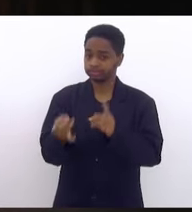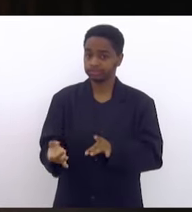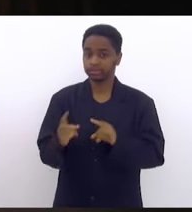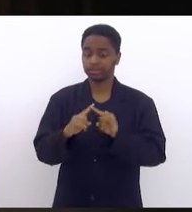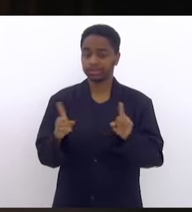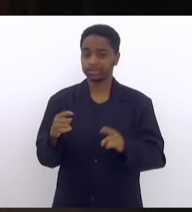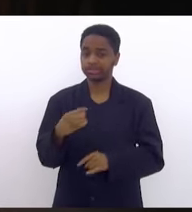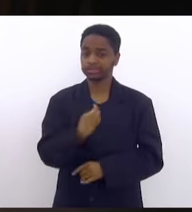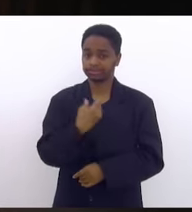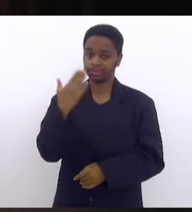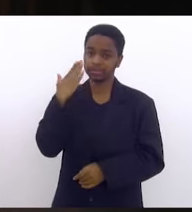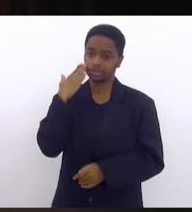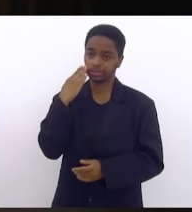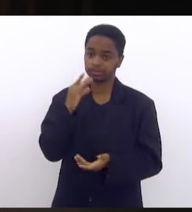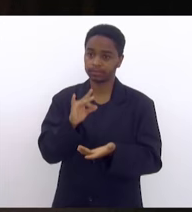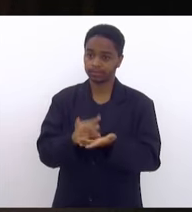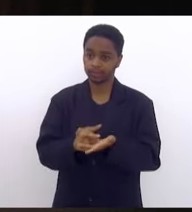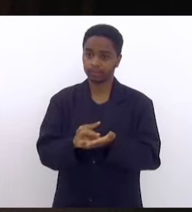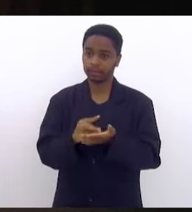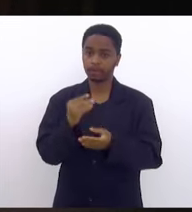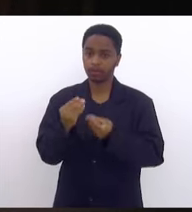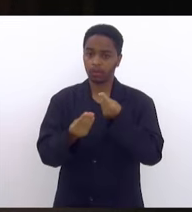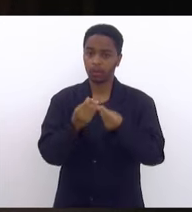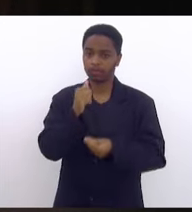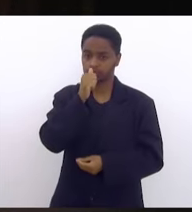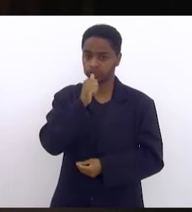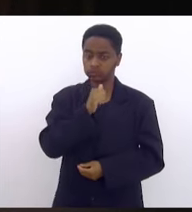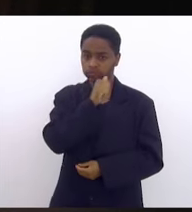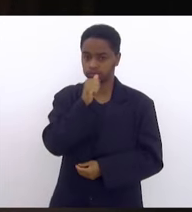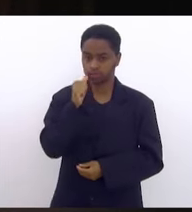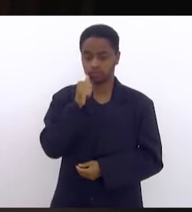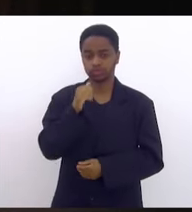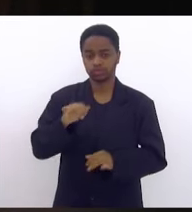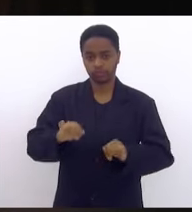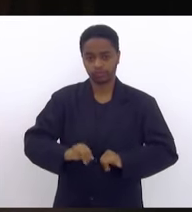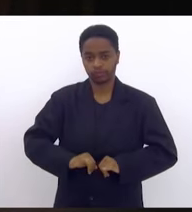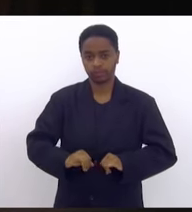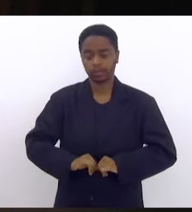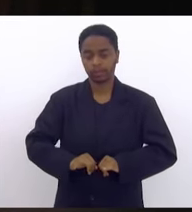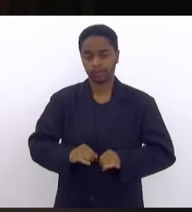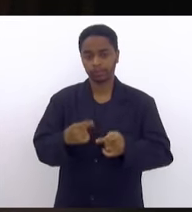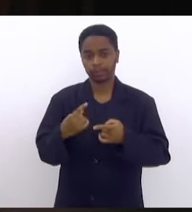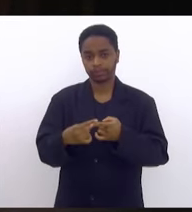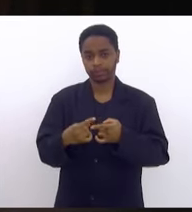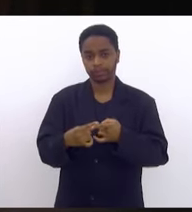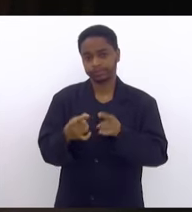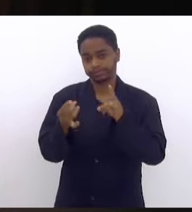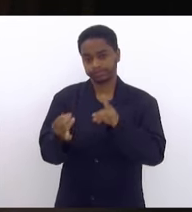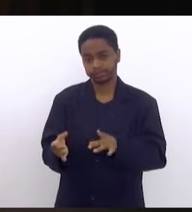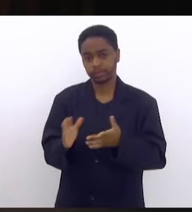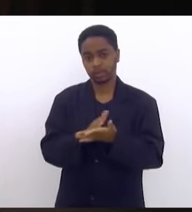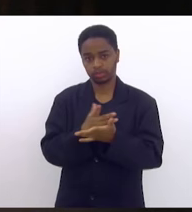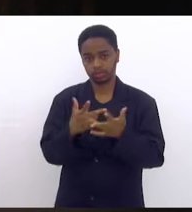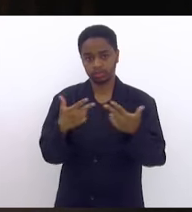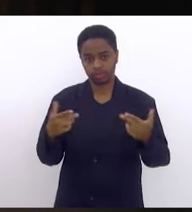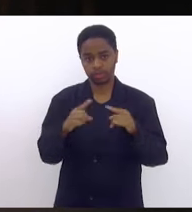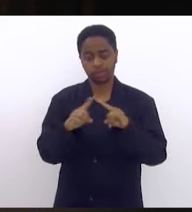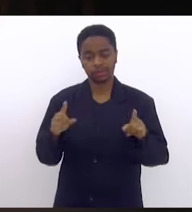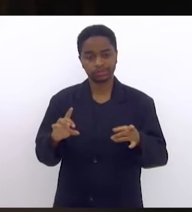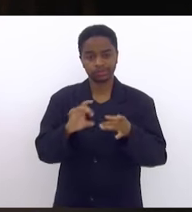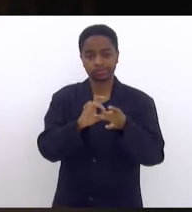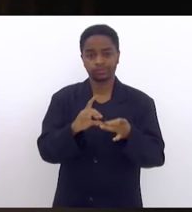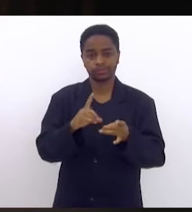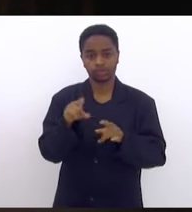sabemos o quanto nós sofremos por abdicar de tantas coisas, né? Mas faz parte, foi o que nós escolhemos,